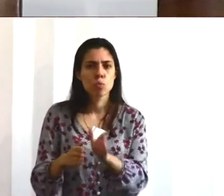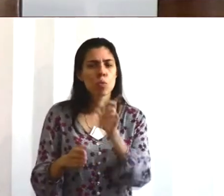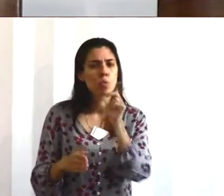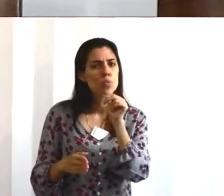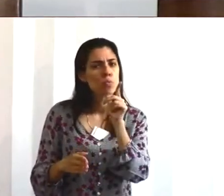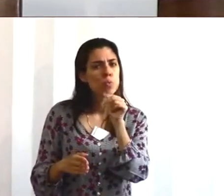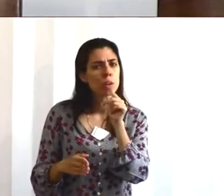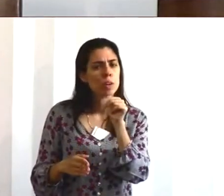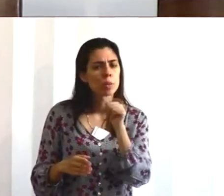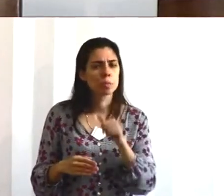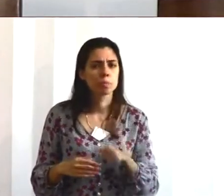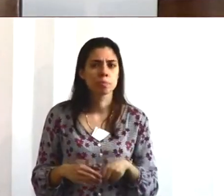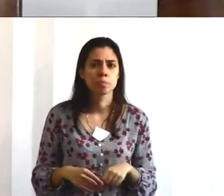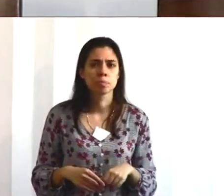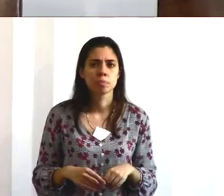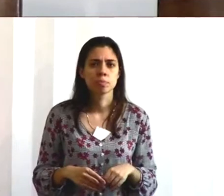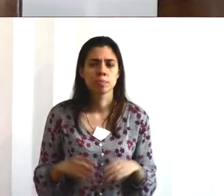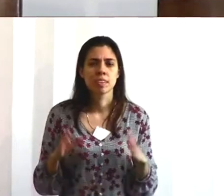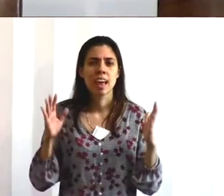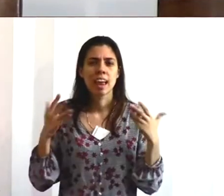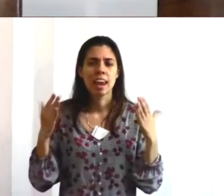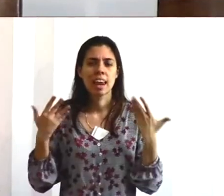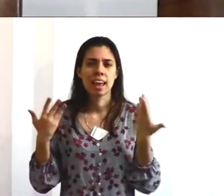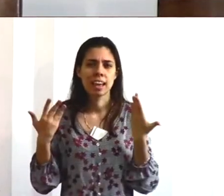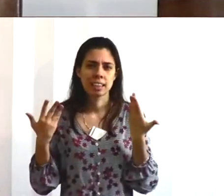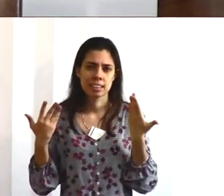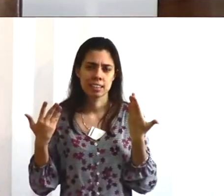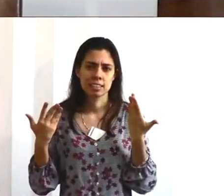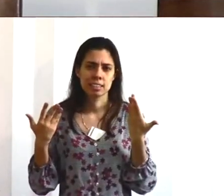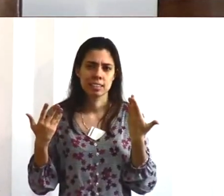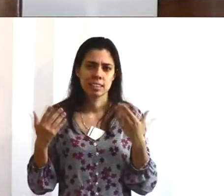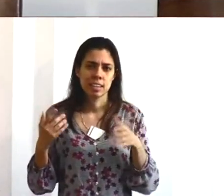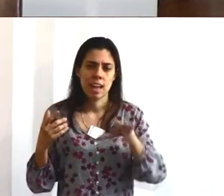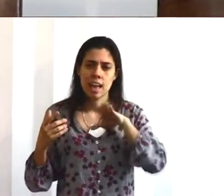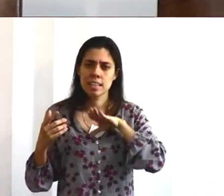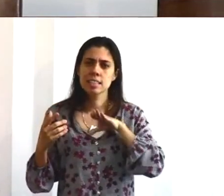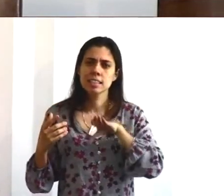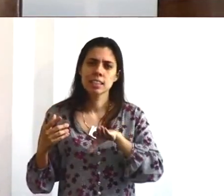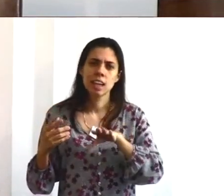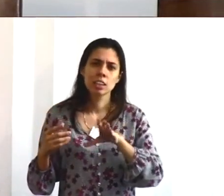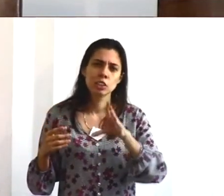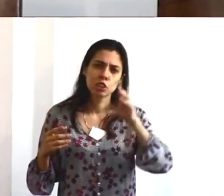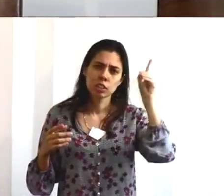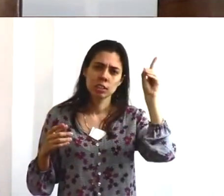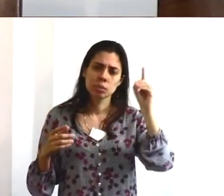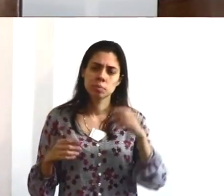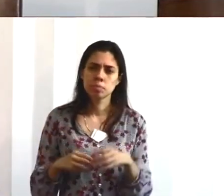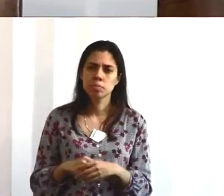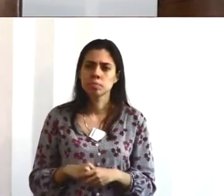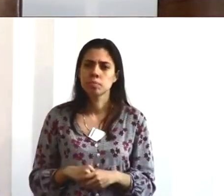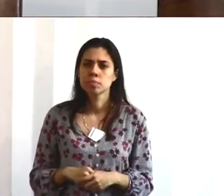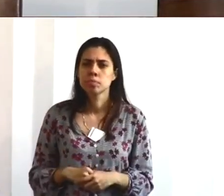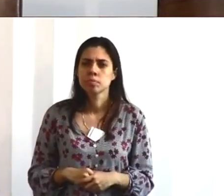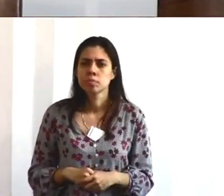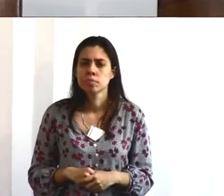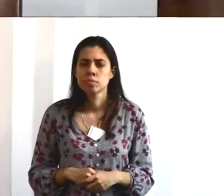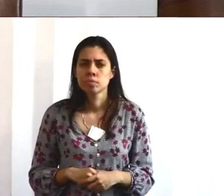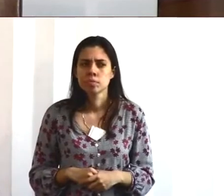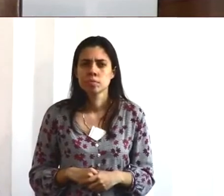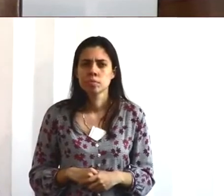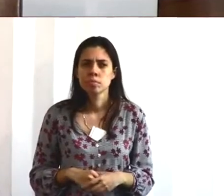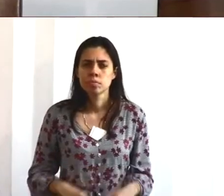aqui, ligada juntamente ao versículo anterior, porque no versículo anterior ele fala das águas